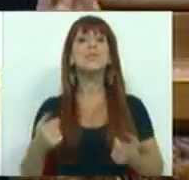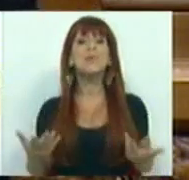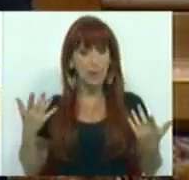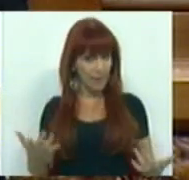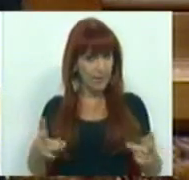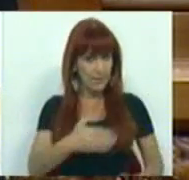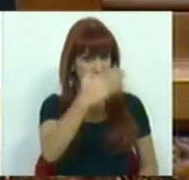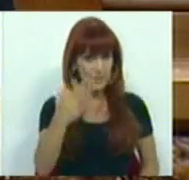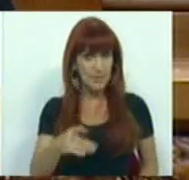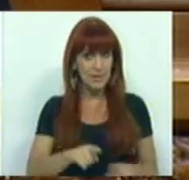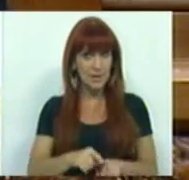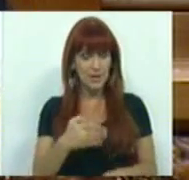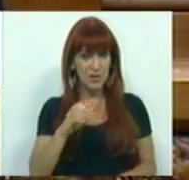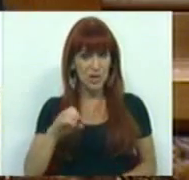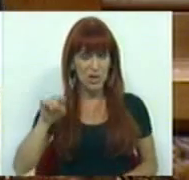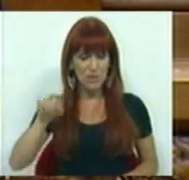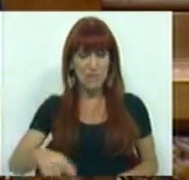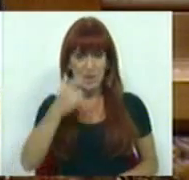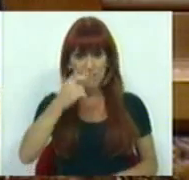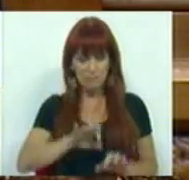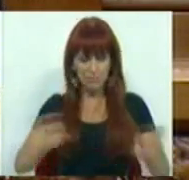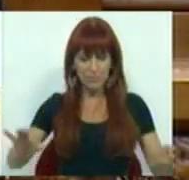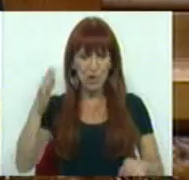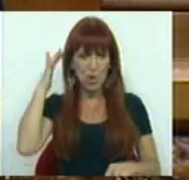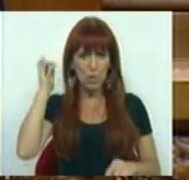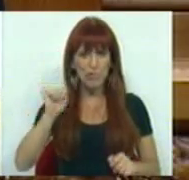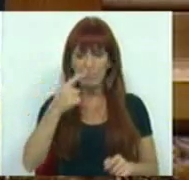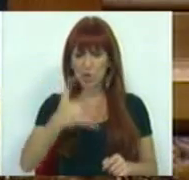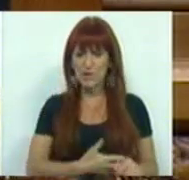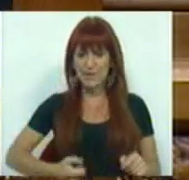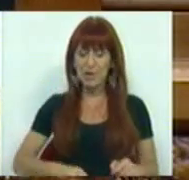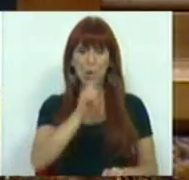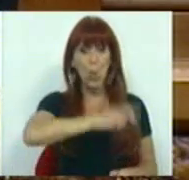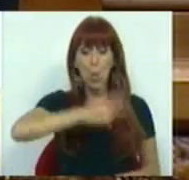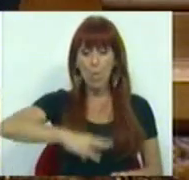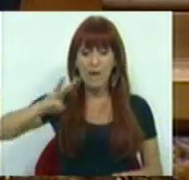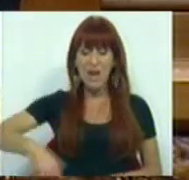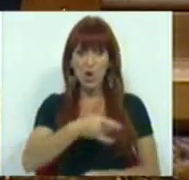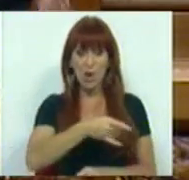são 700 mil o número oficial dos desempregados.